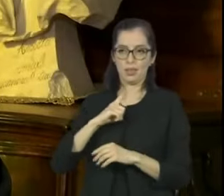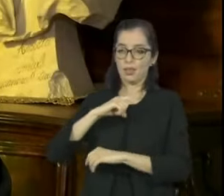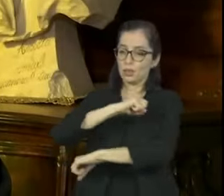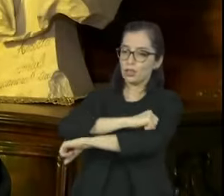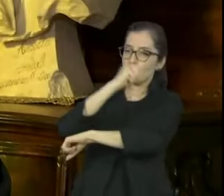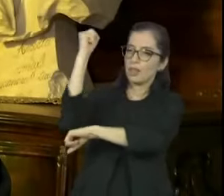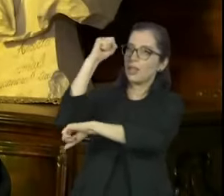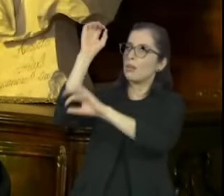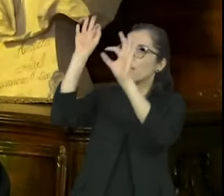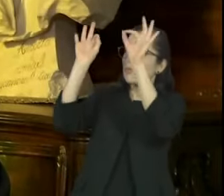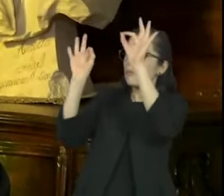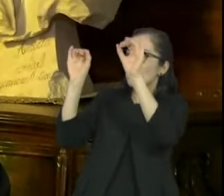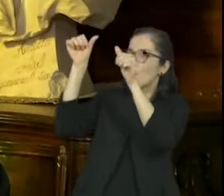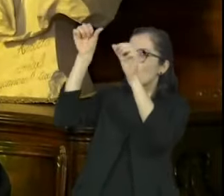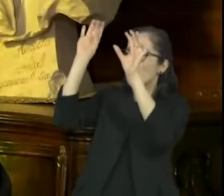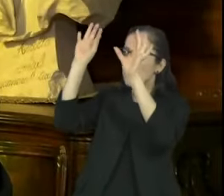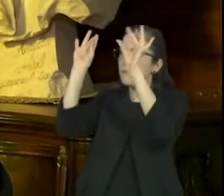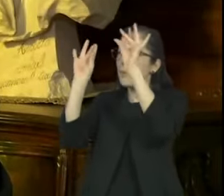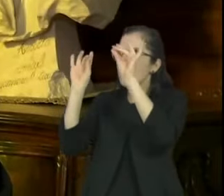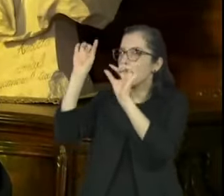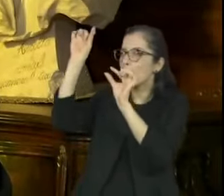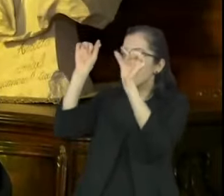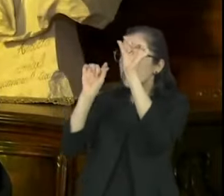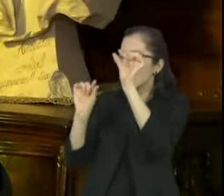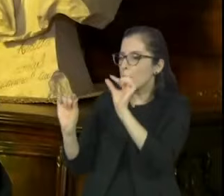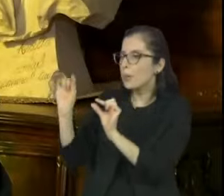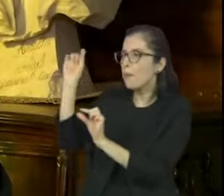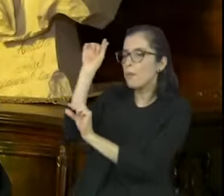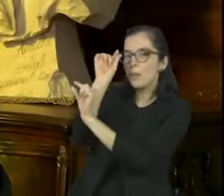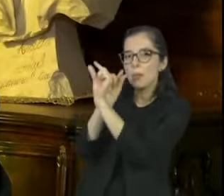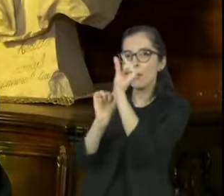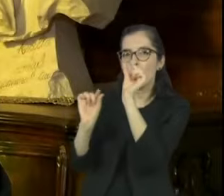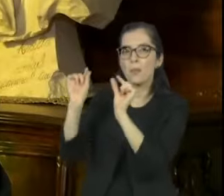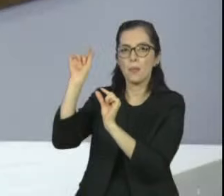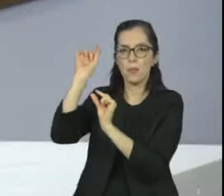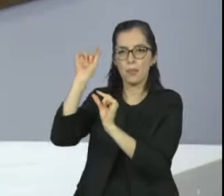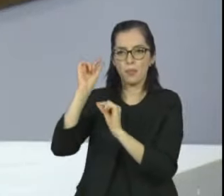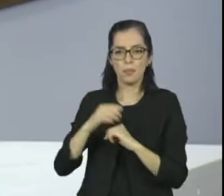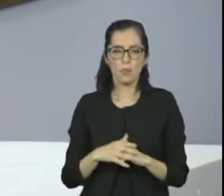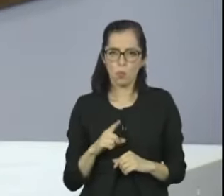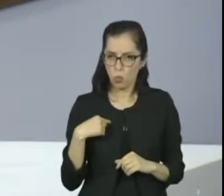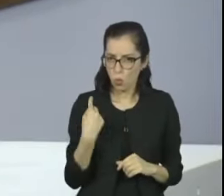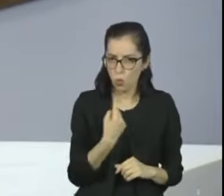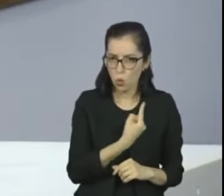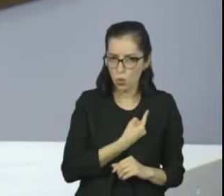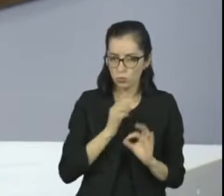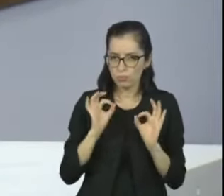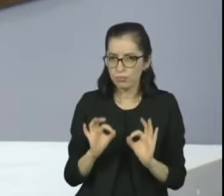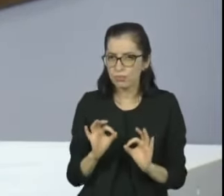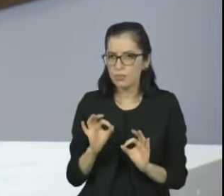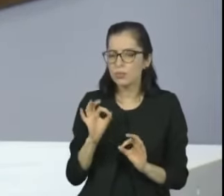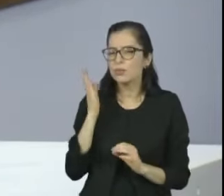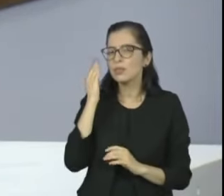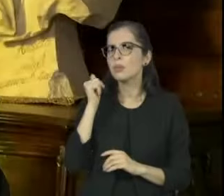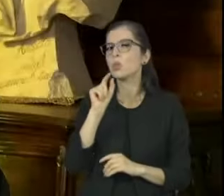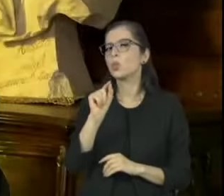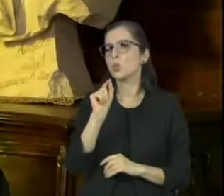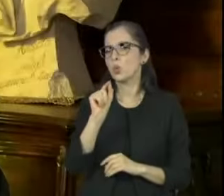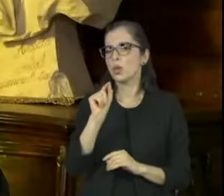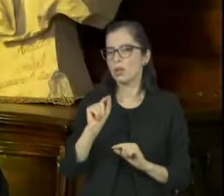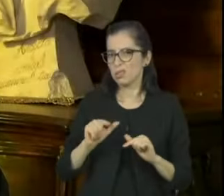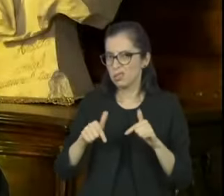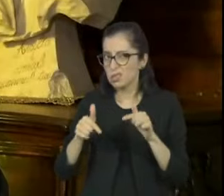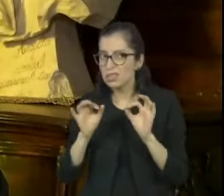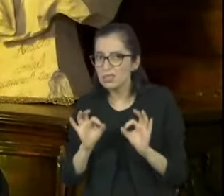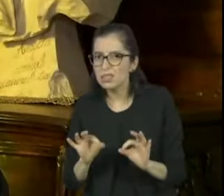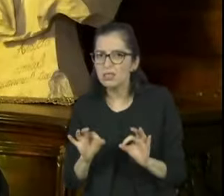a que nós usamos sempre bem não acho que nós nem sempre sabemos usar bem pena